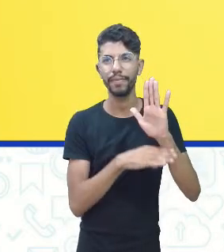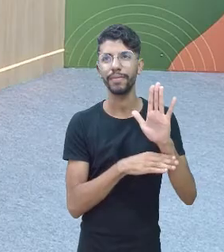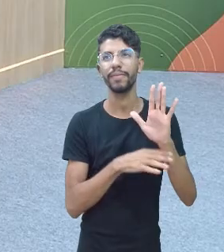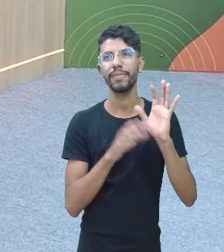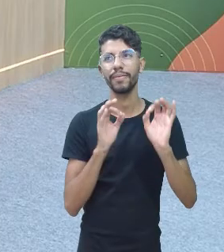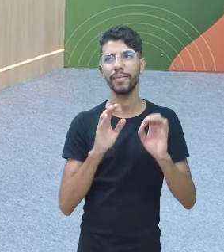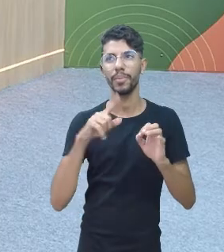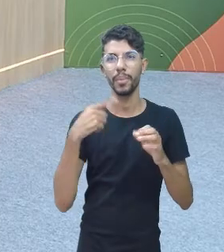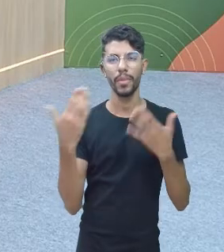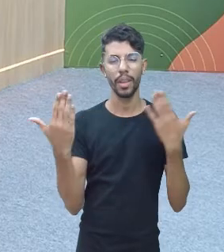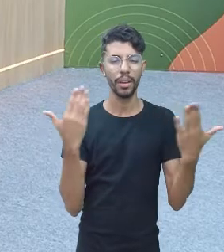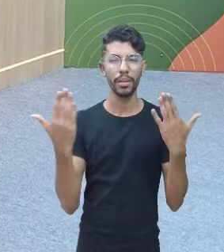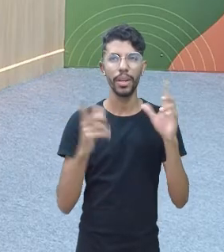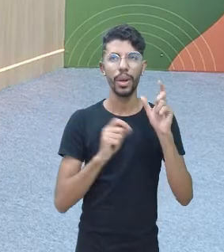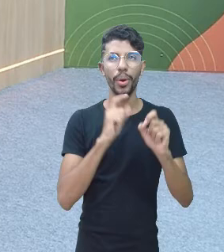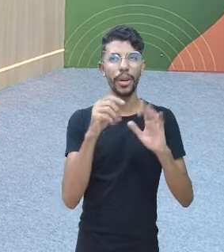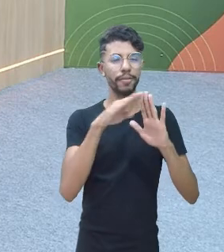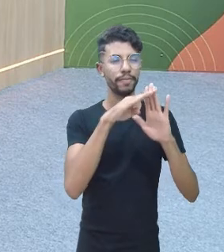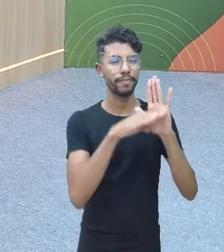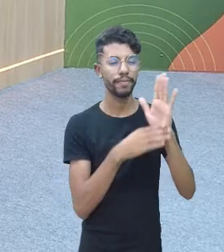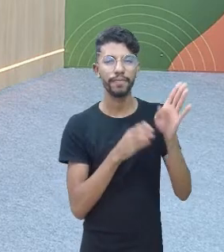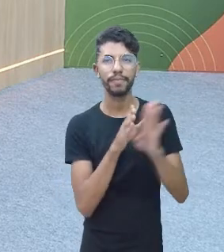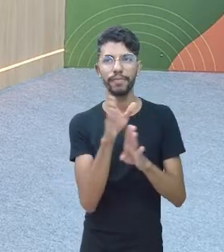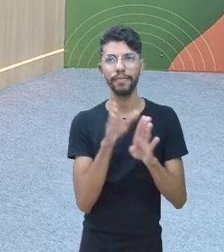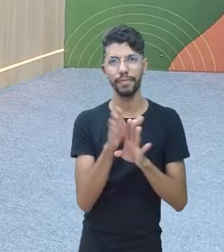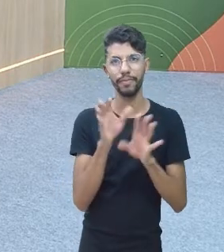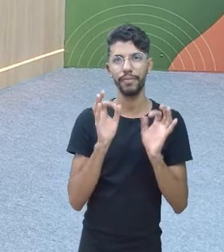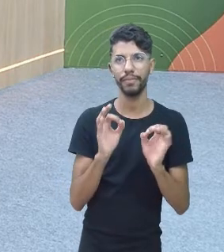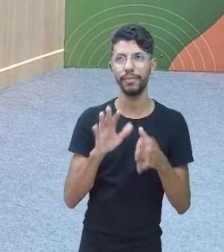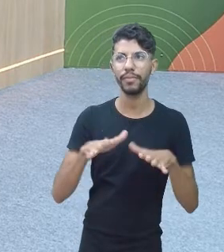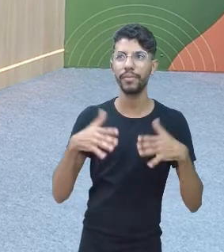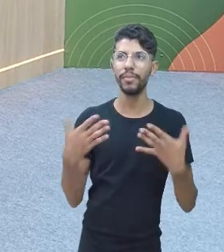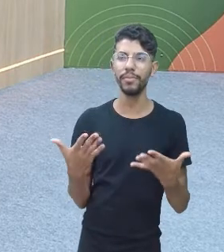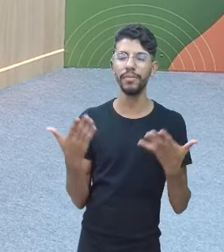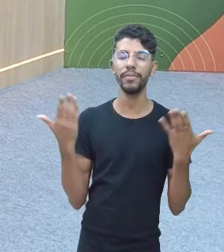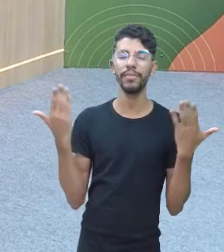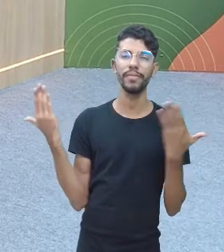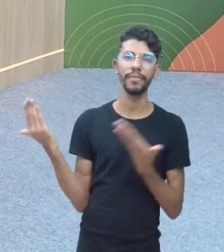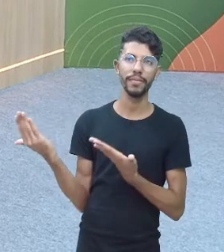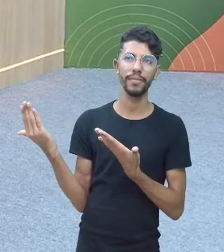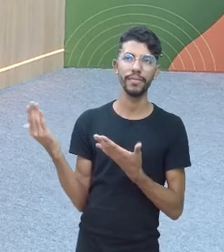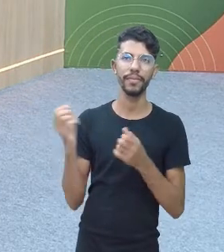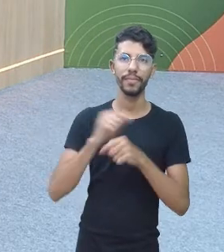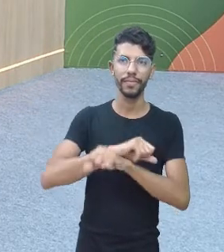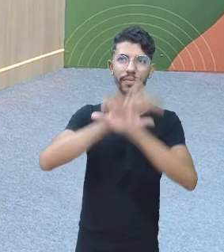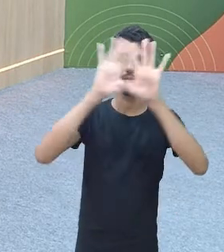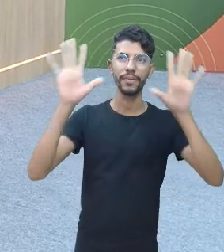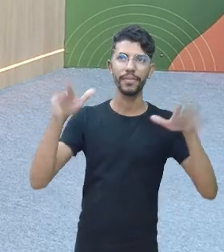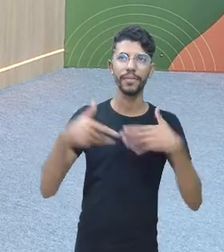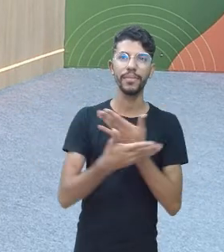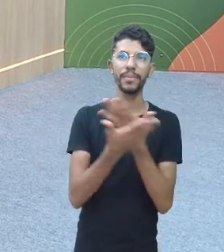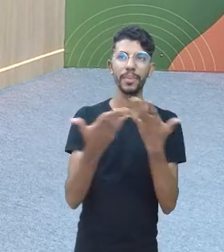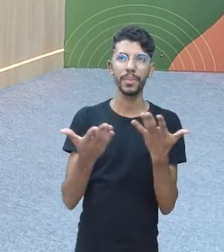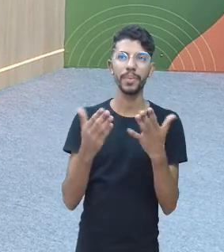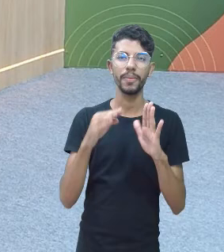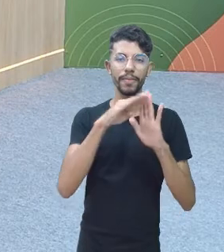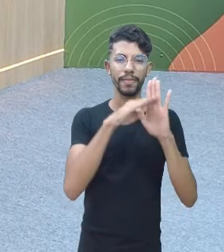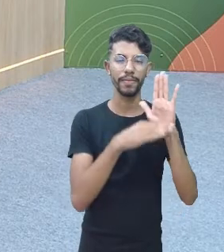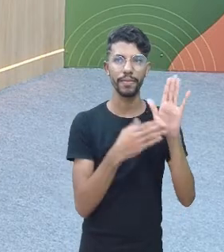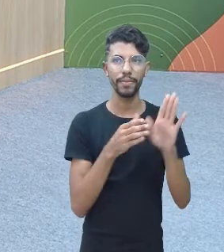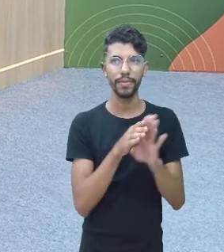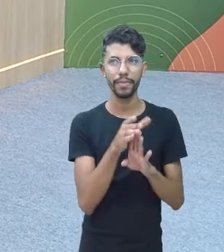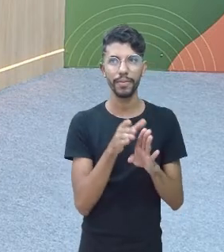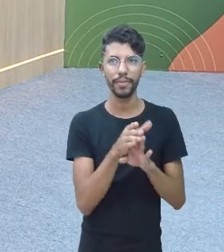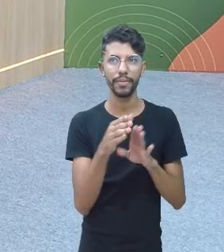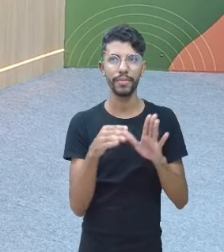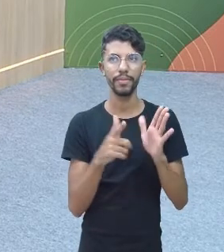faz as comparações entre os tutoriais e os manuais de instruções. Então, está mais do que esclarecido aqui que é o manual de instrução. Eu espero